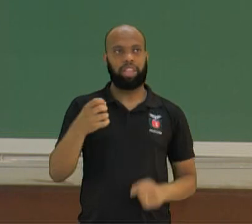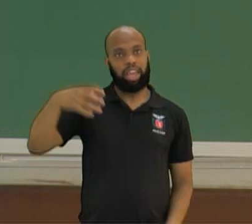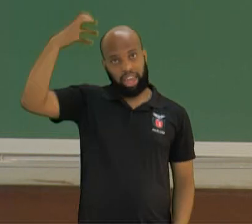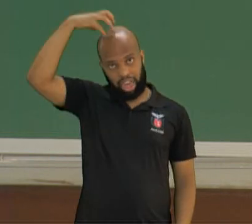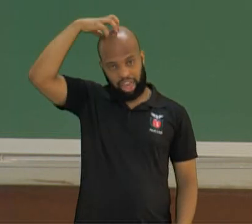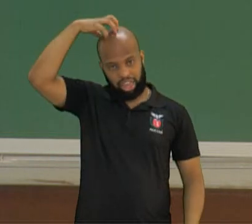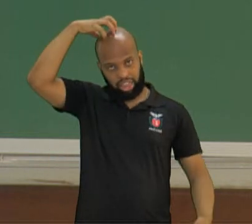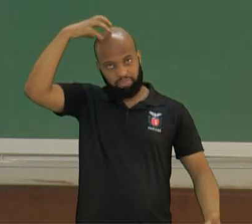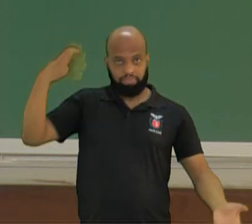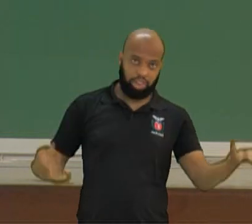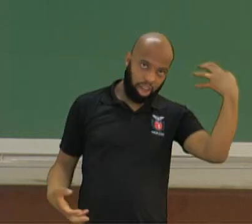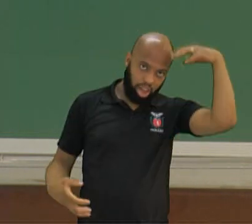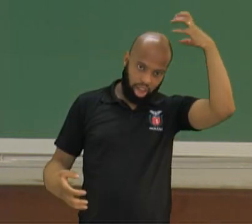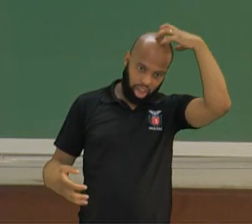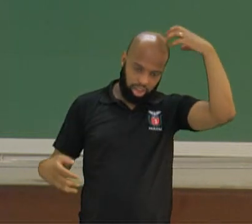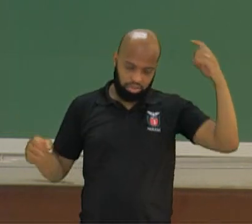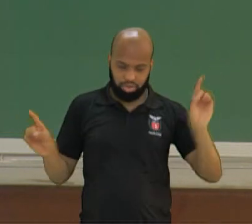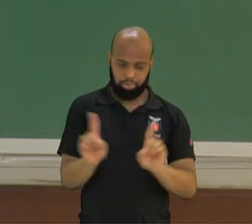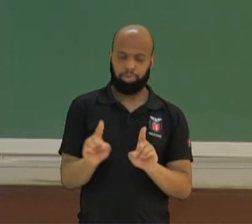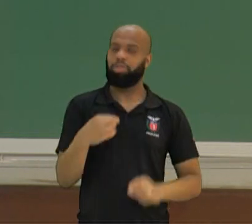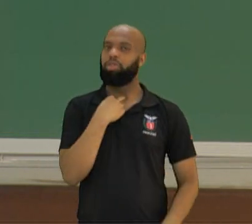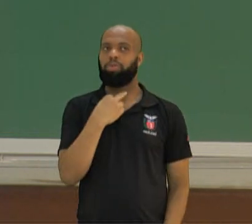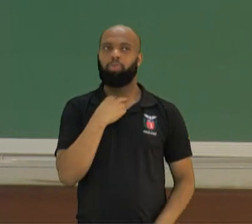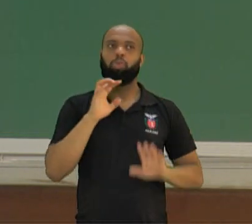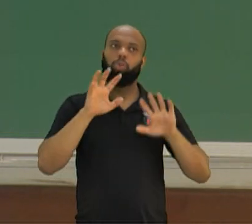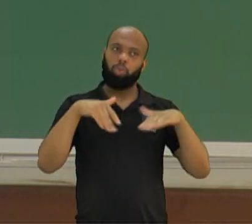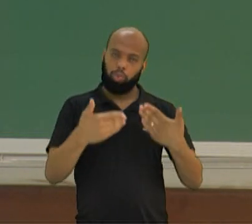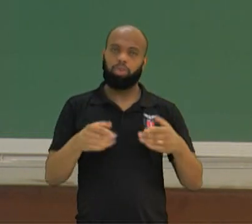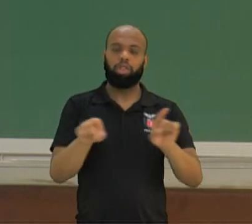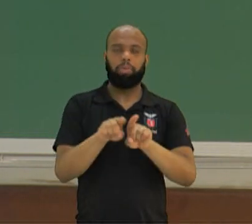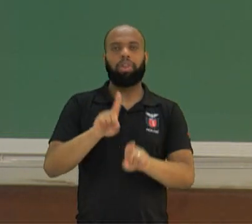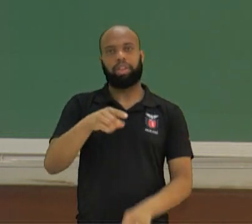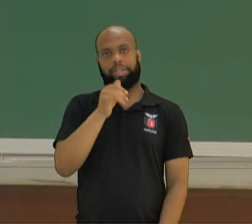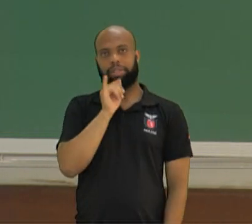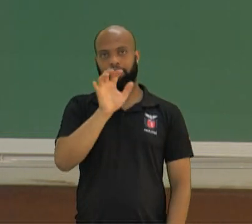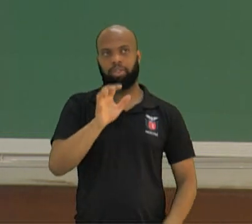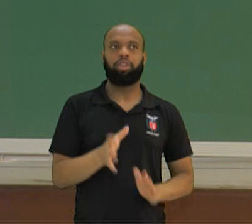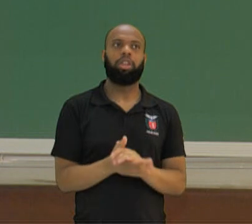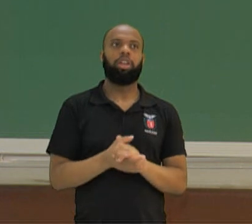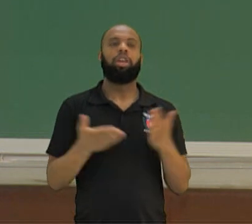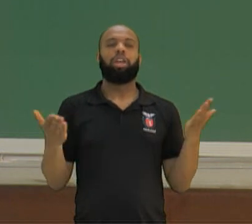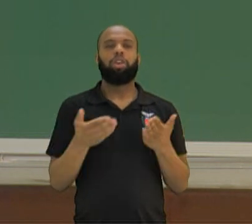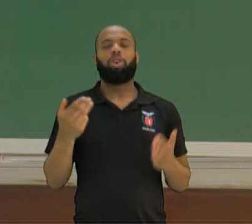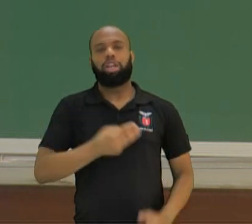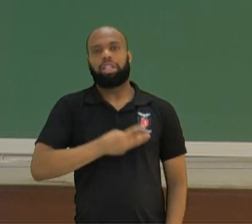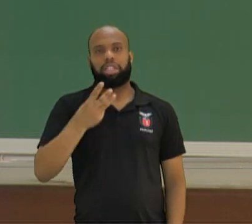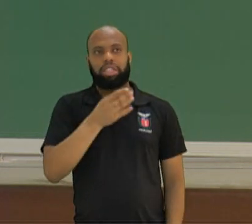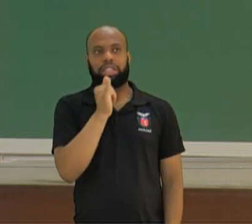outro rei. Então, nesse exemplo, que também é um xeque-mate. No nosso terceiro exemplo,